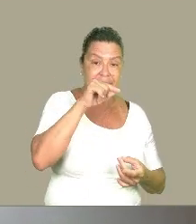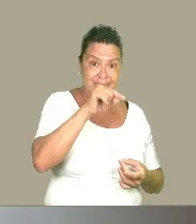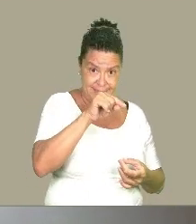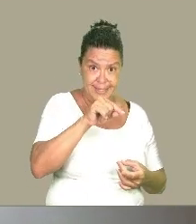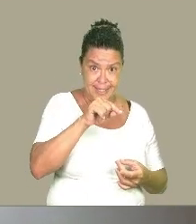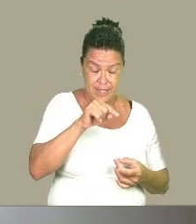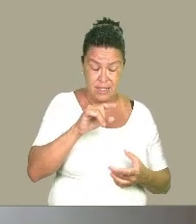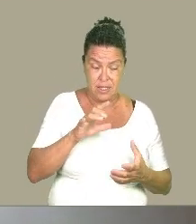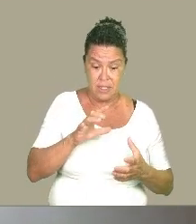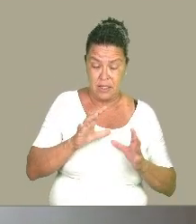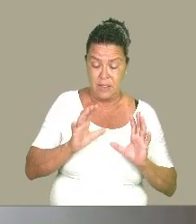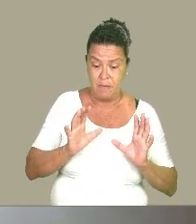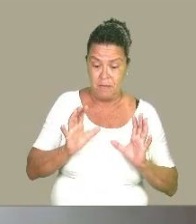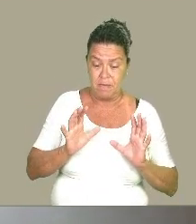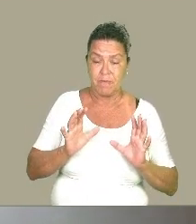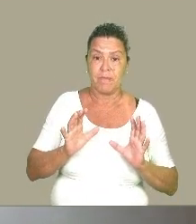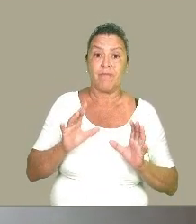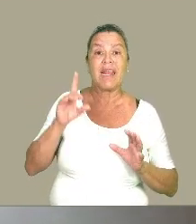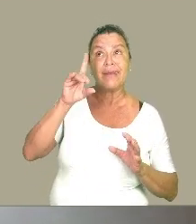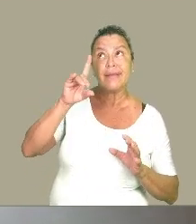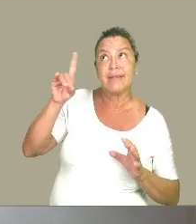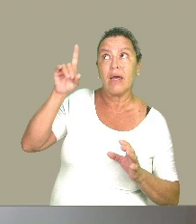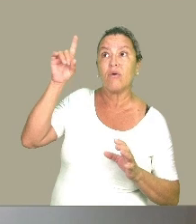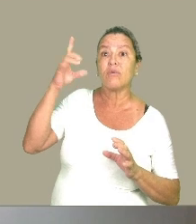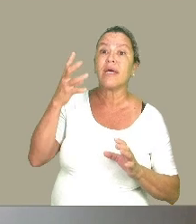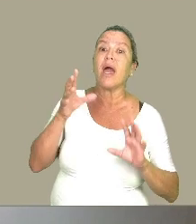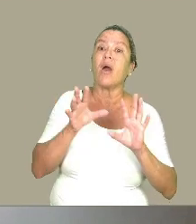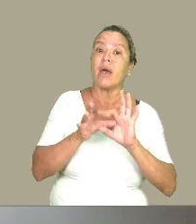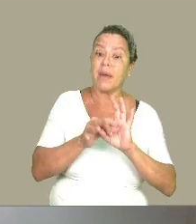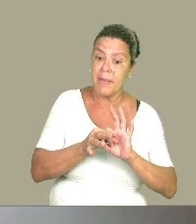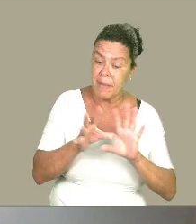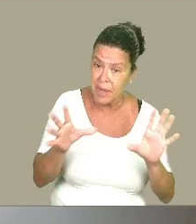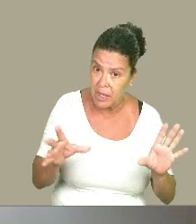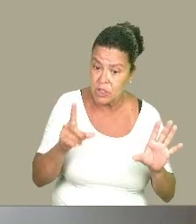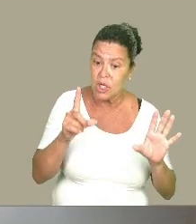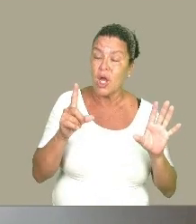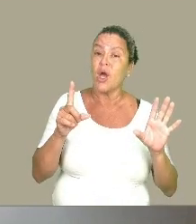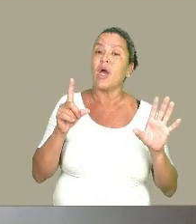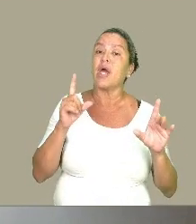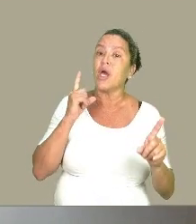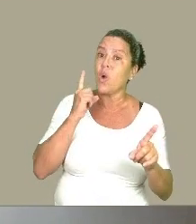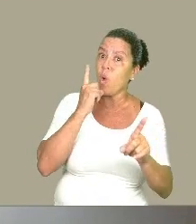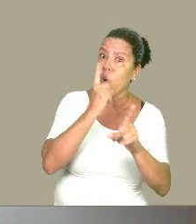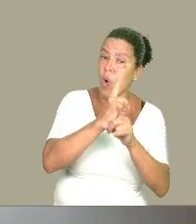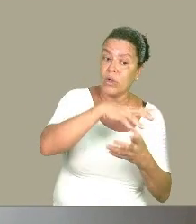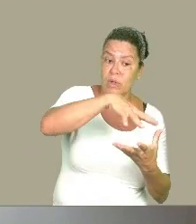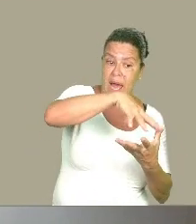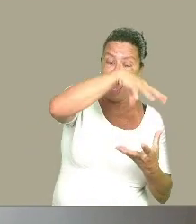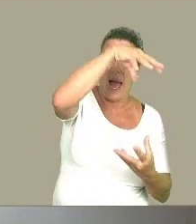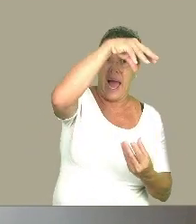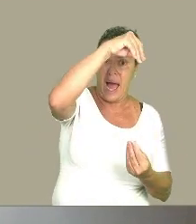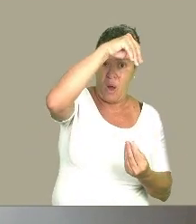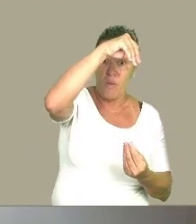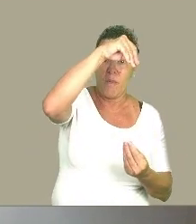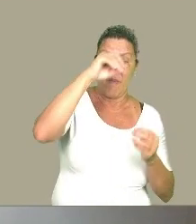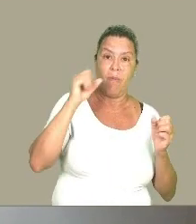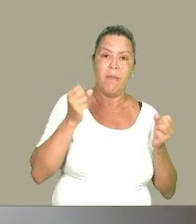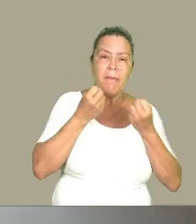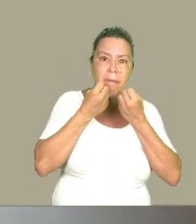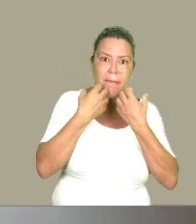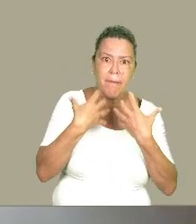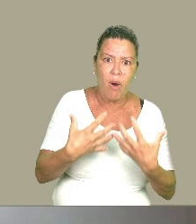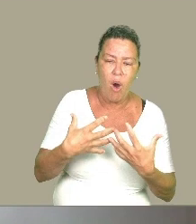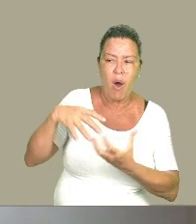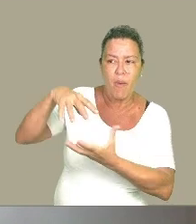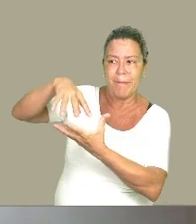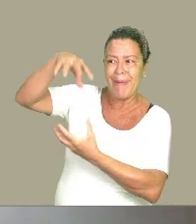caso, Deus está permitindo o encontro entre uma alma iluminada e uma alma